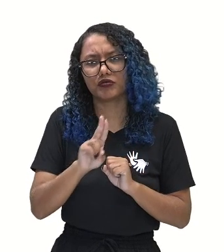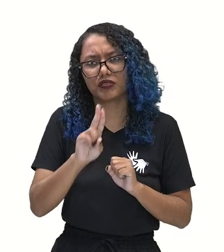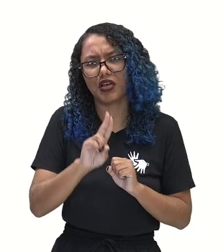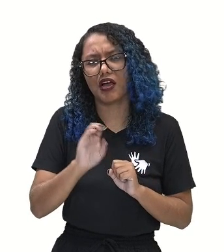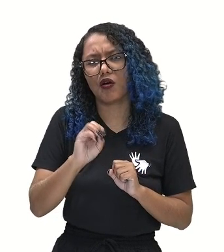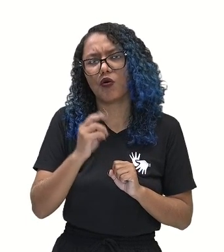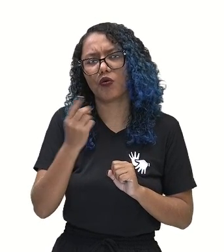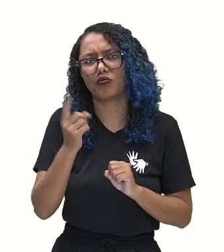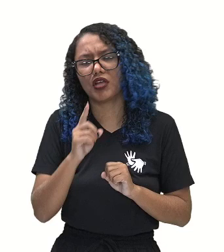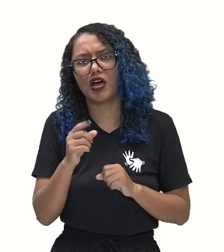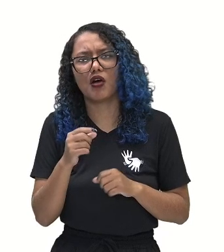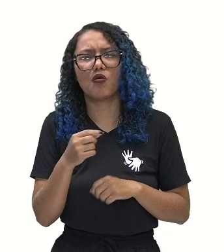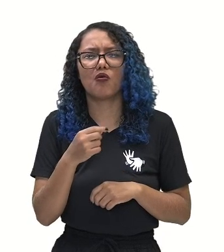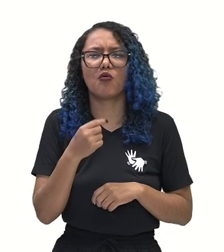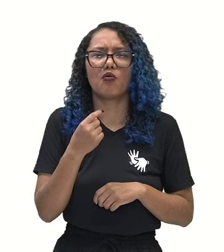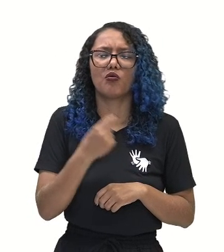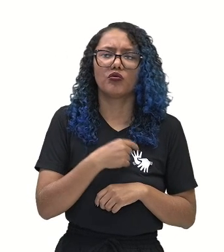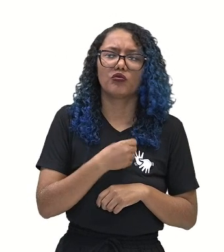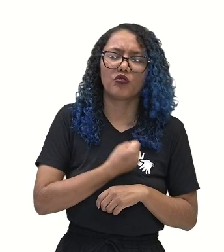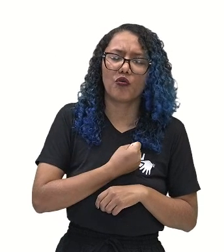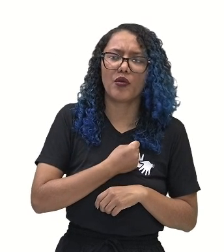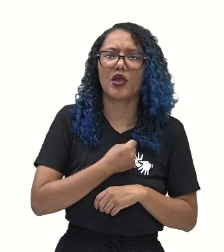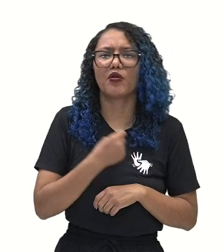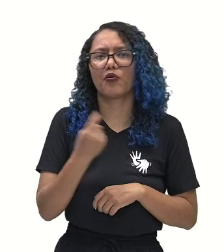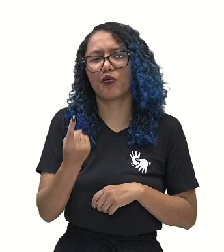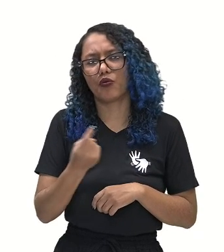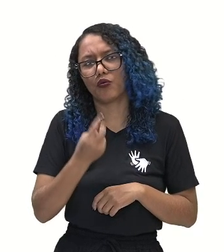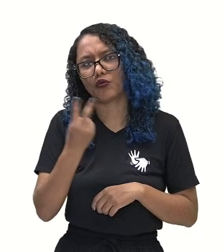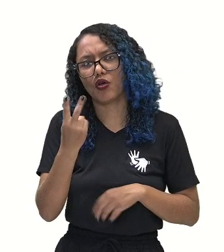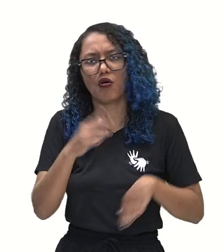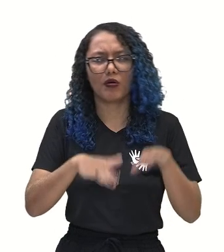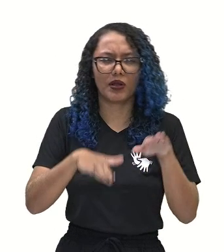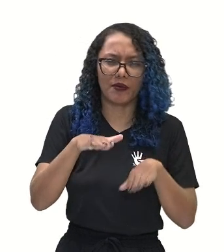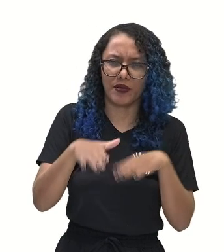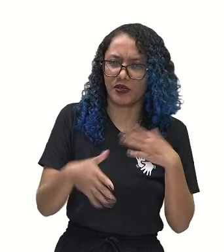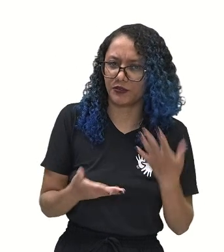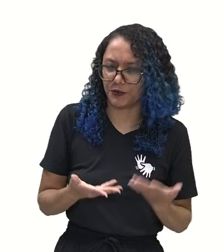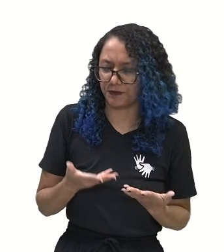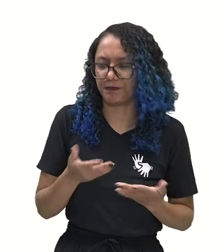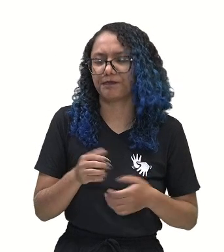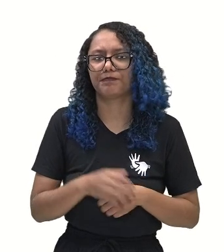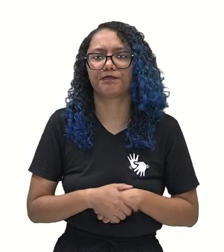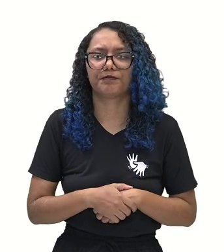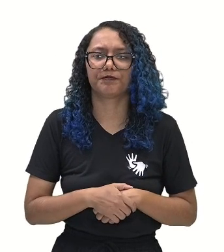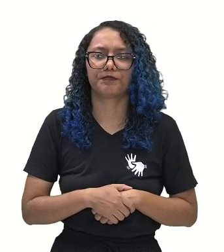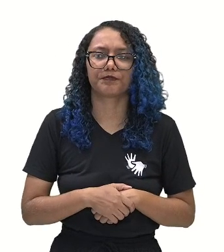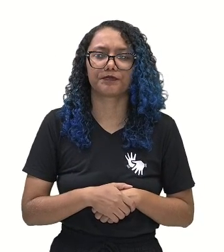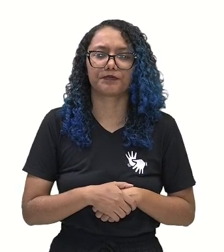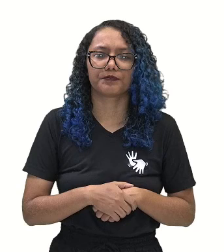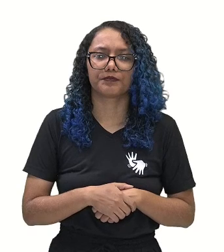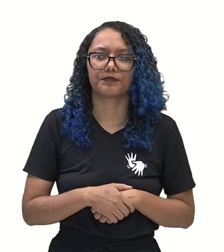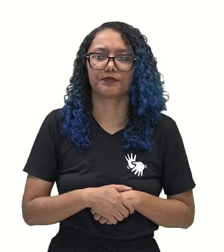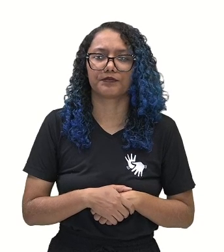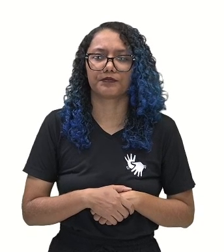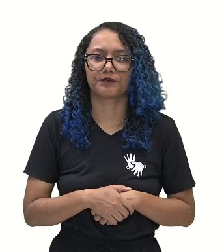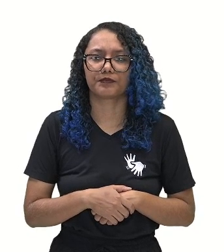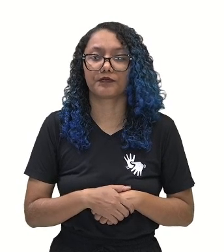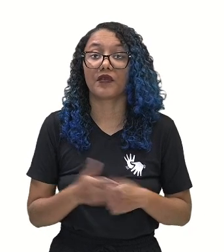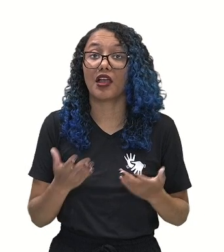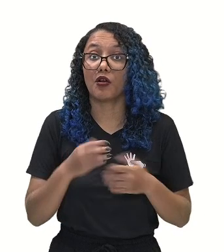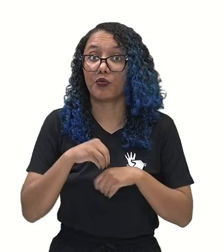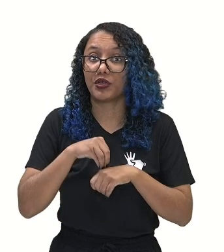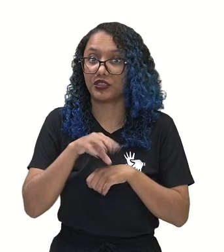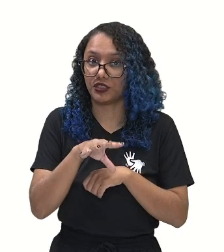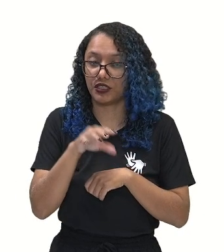casas decimais, uma casa decimal, enfim. Beleza? Agora, deixa eu te dar aqui uma dica bem bacana aqui, olha